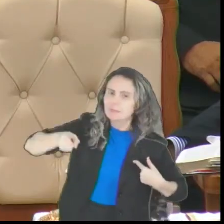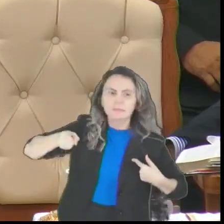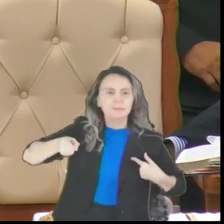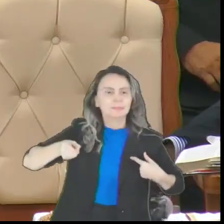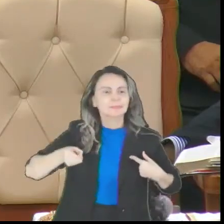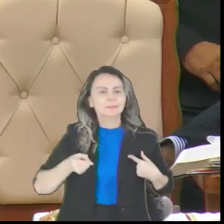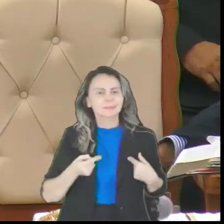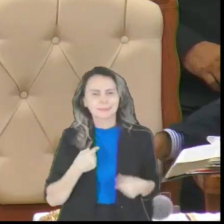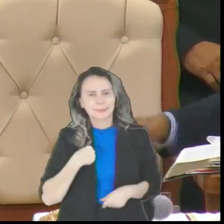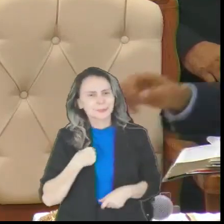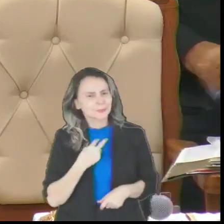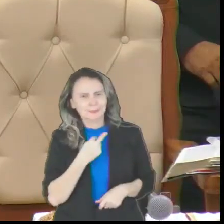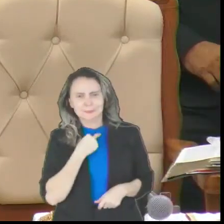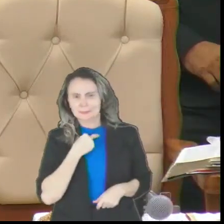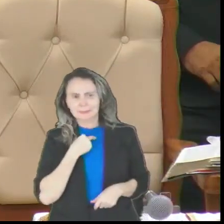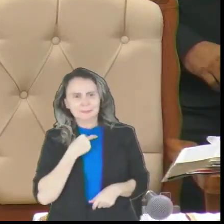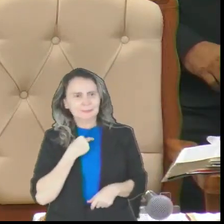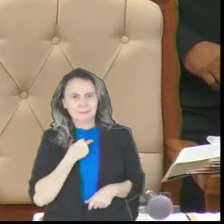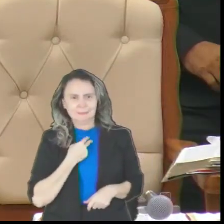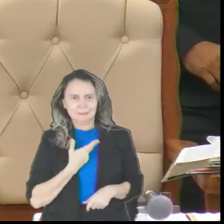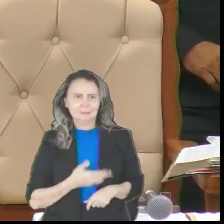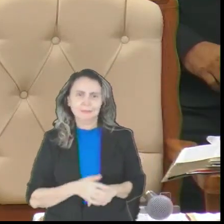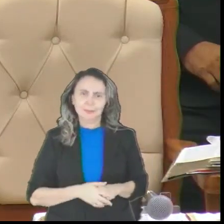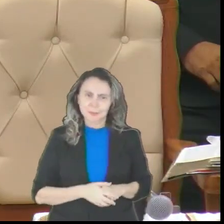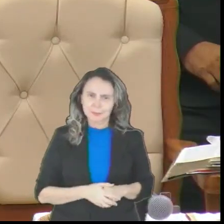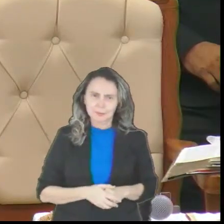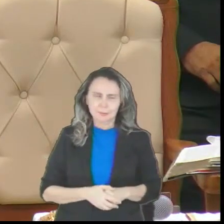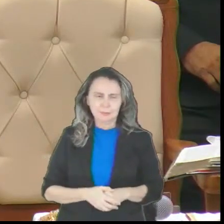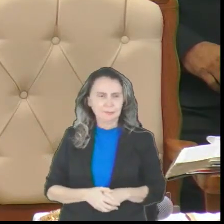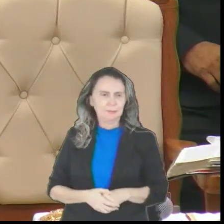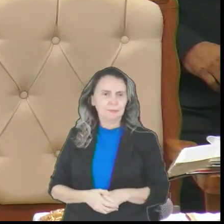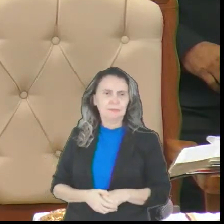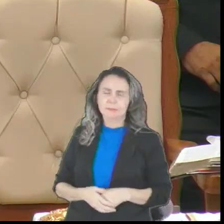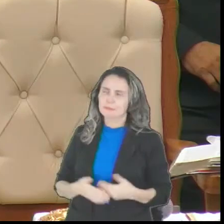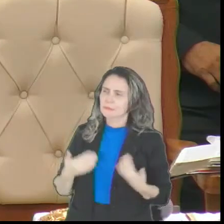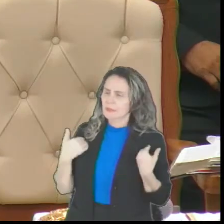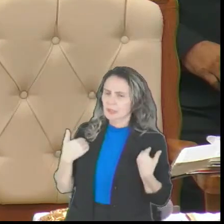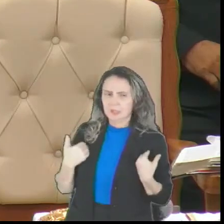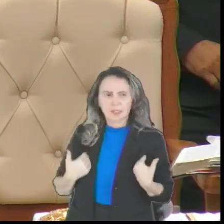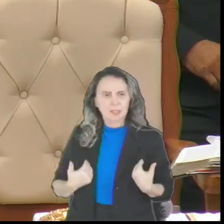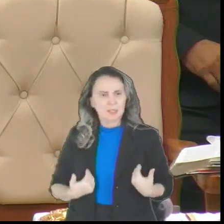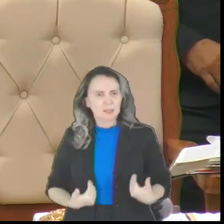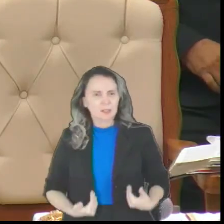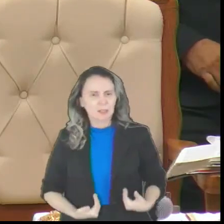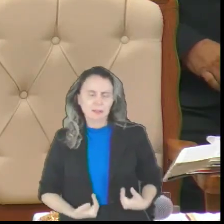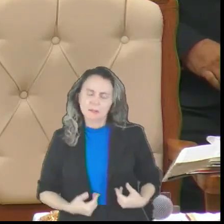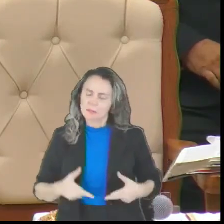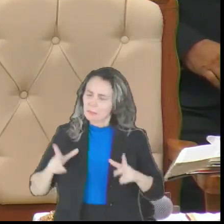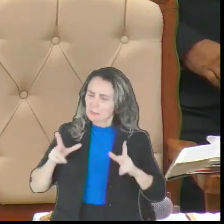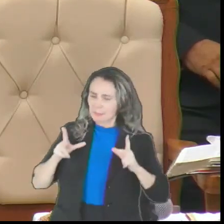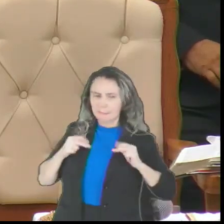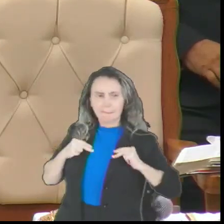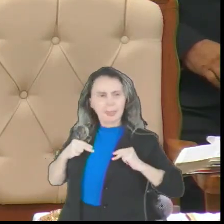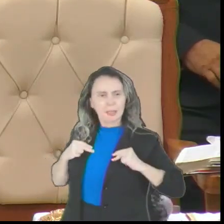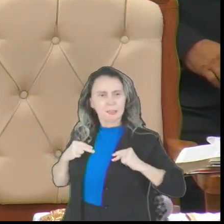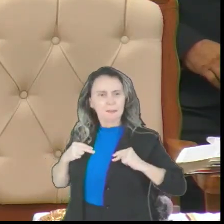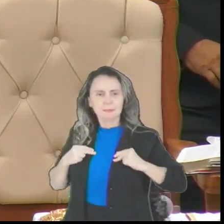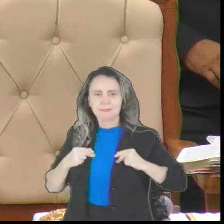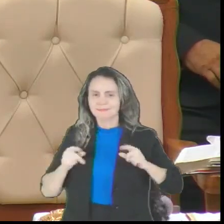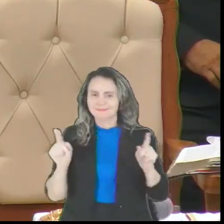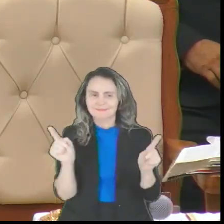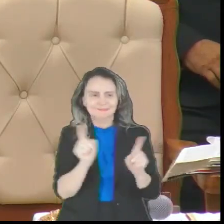posso bater no meu peito e dizer: não, Deus, eu sou passivo de merecer isso de ti. Nada,